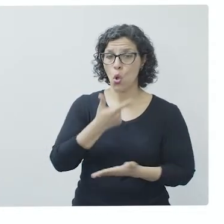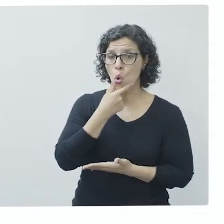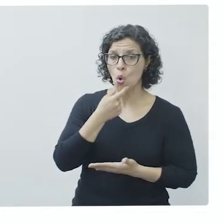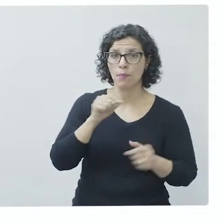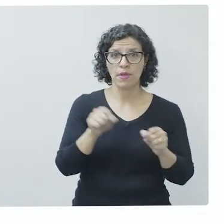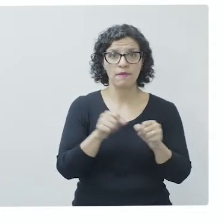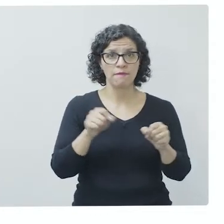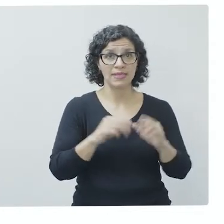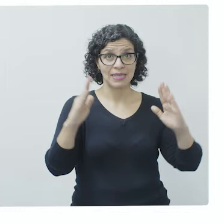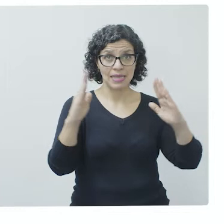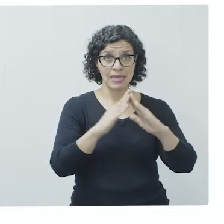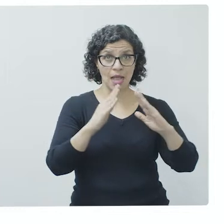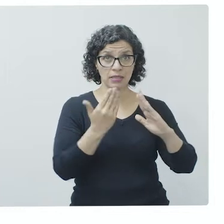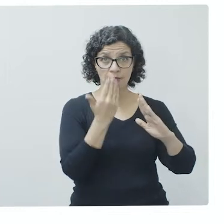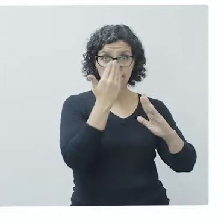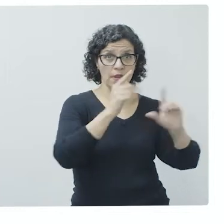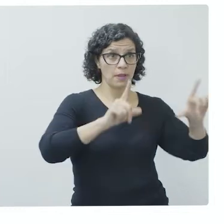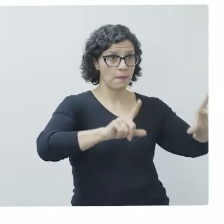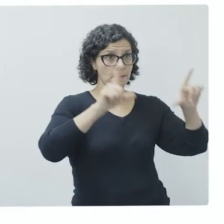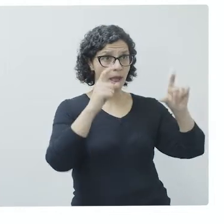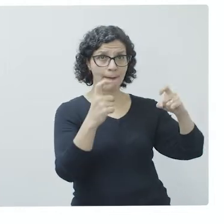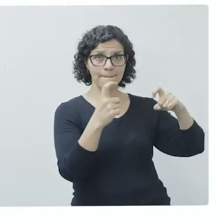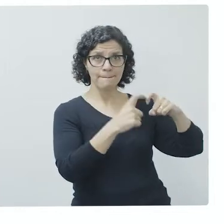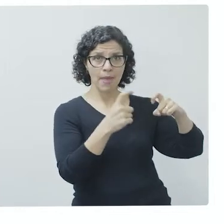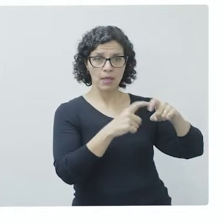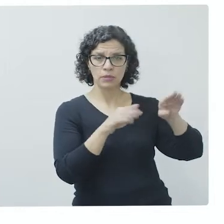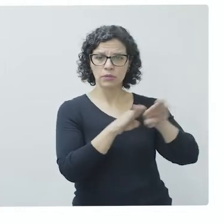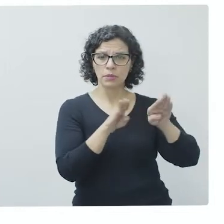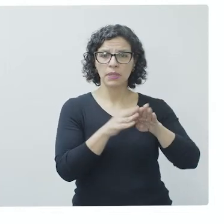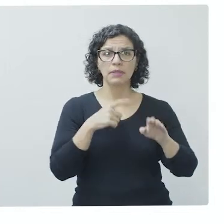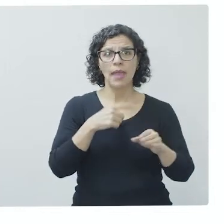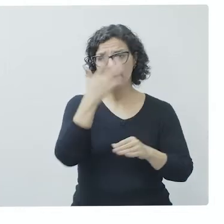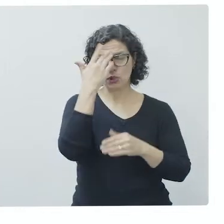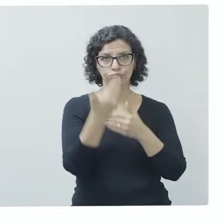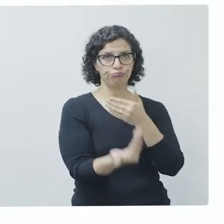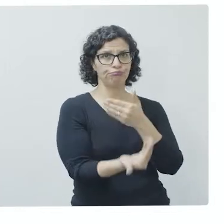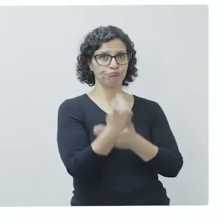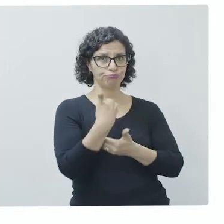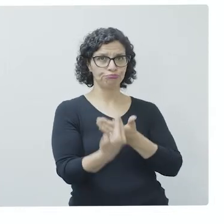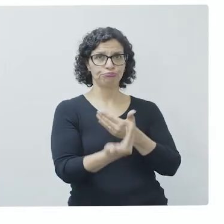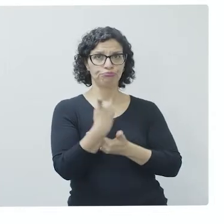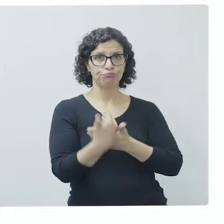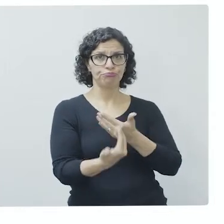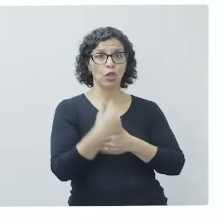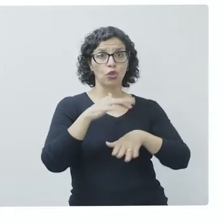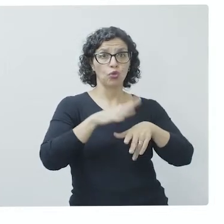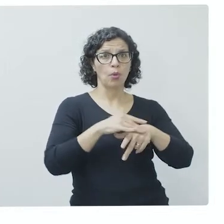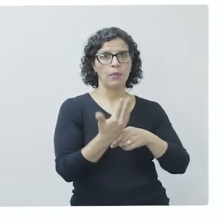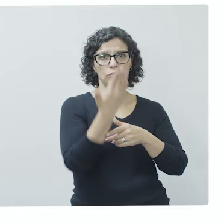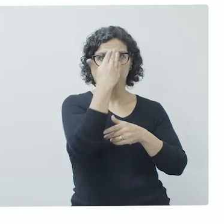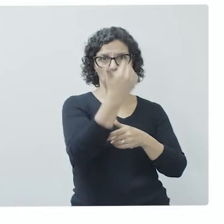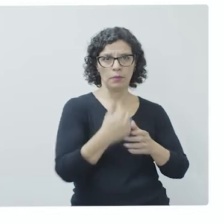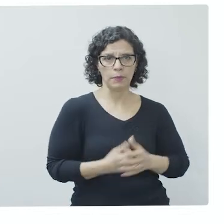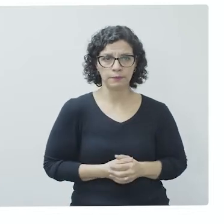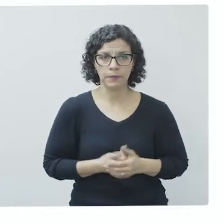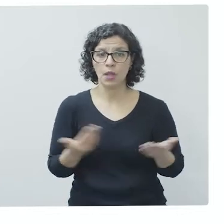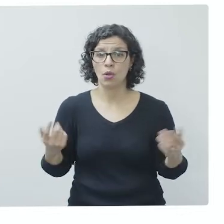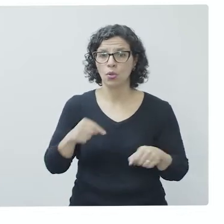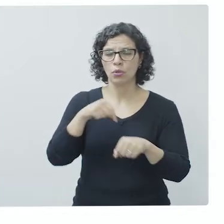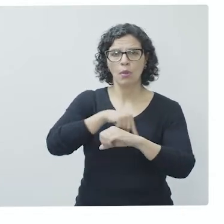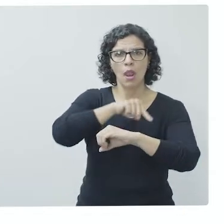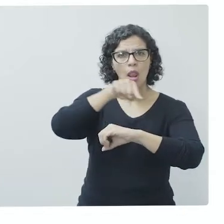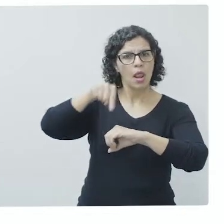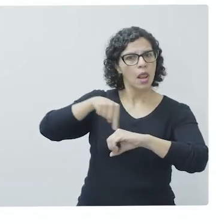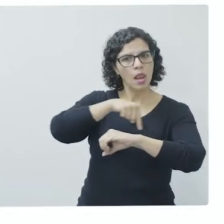homem colocou uma placa na frente de sua casa e logo apareceram as primeiras pessoas adoentadas. O